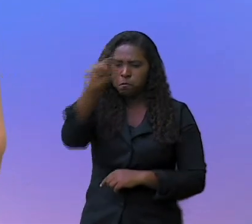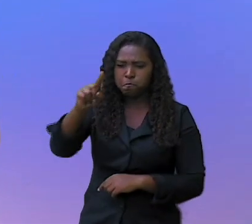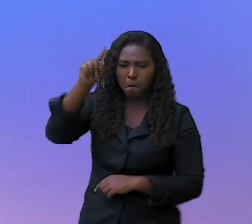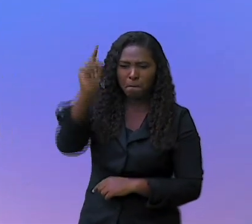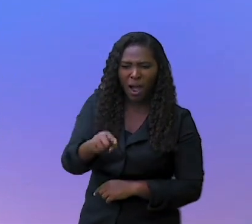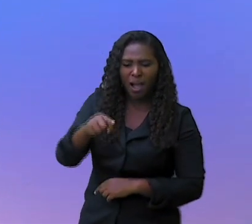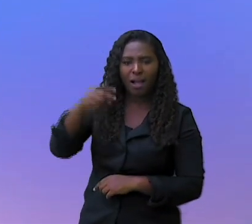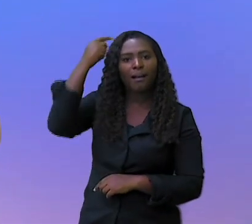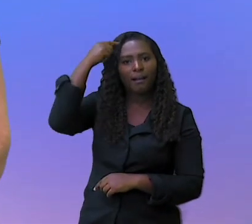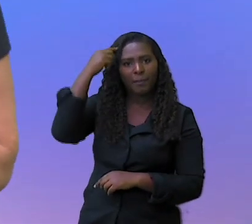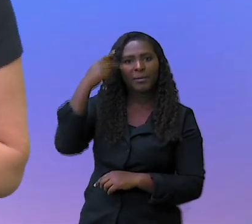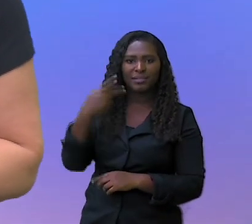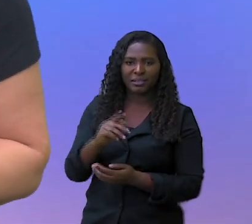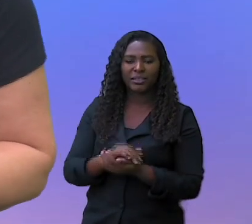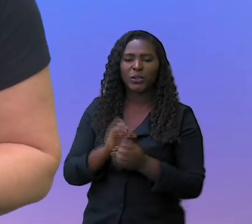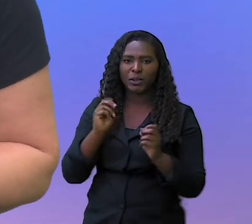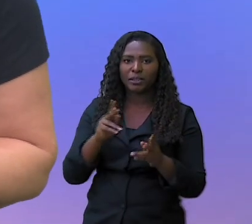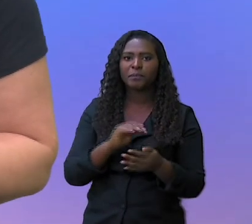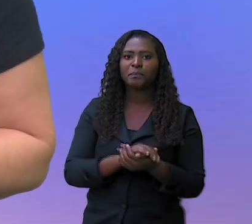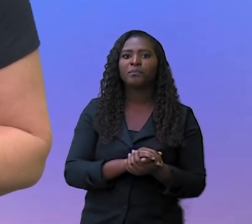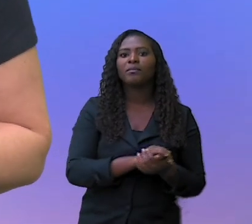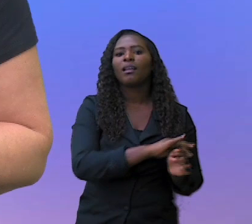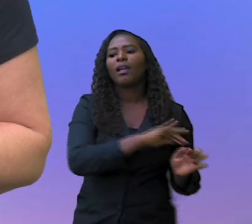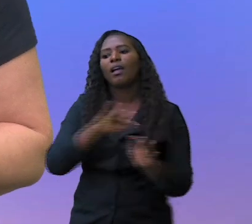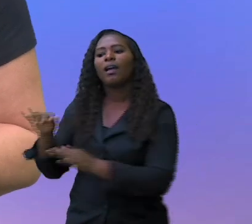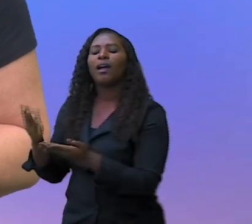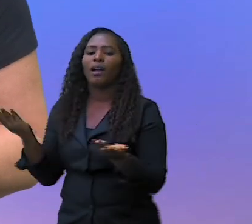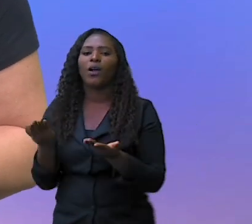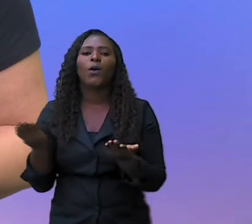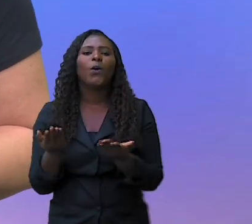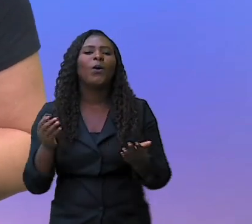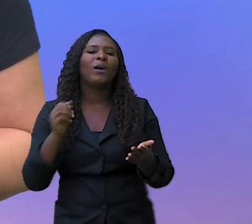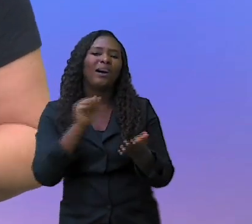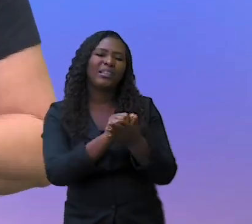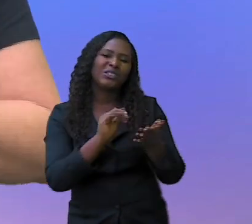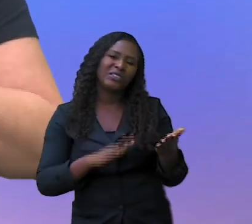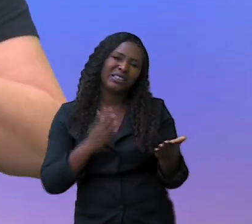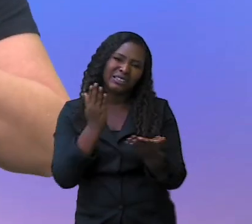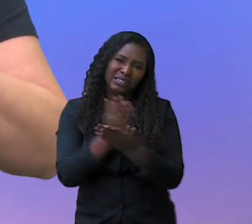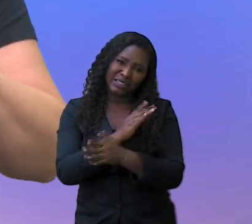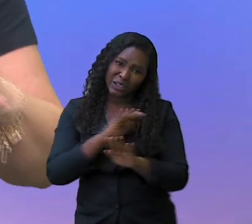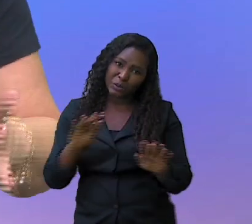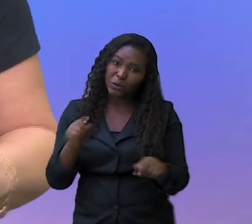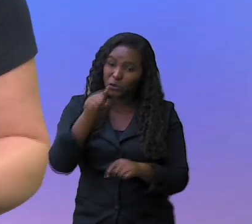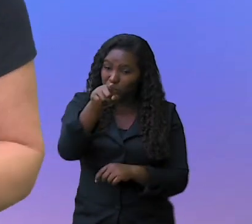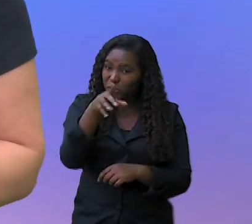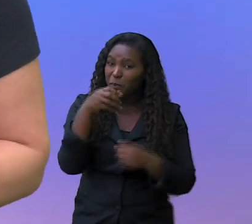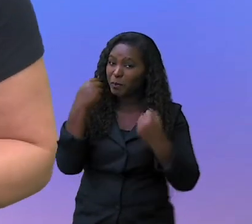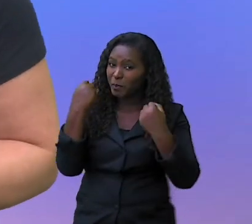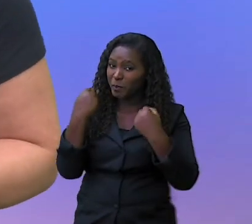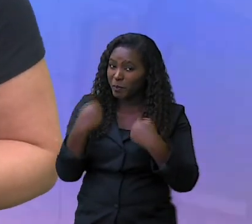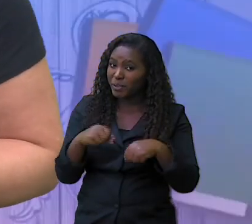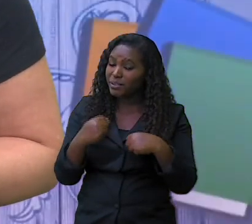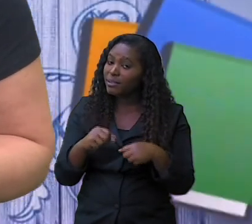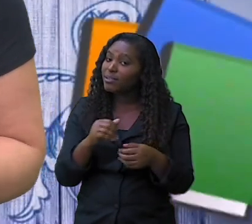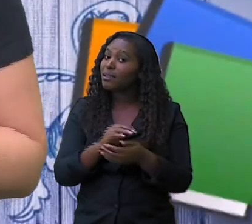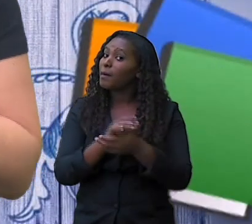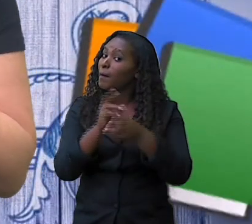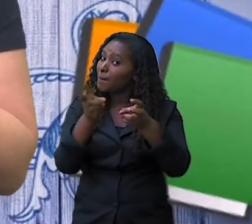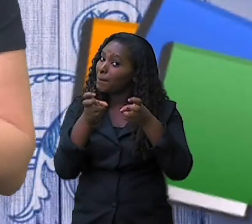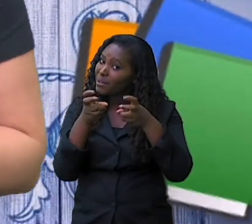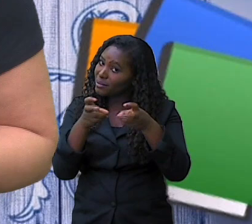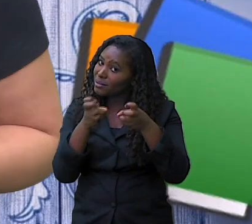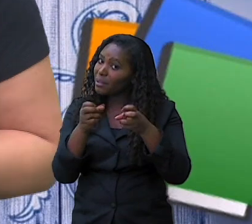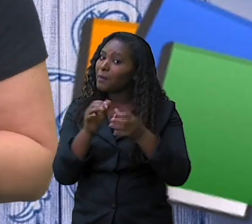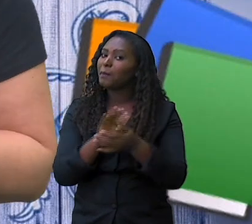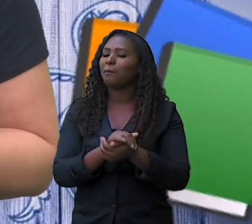finalizamos com a atividade. E agora é hora de quê então, estudantes? De você observar todos esses recados que eu deixo aqui sempre